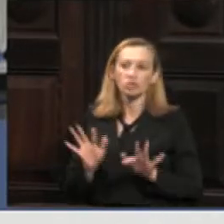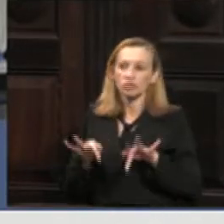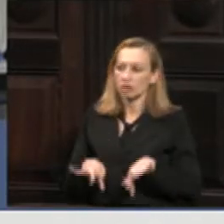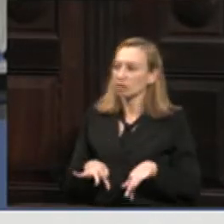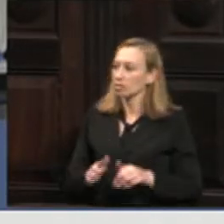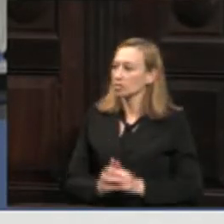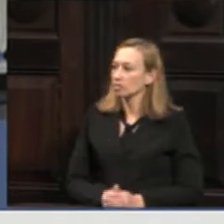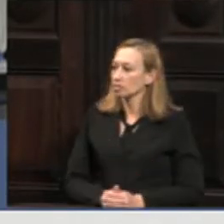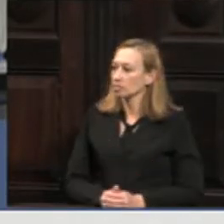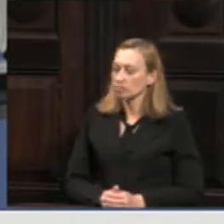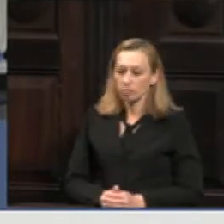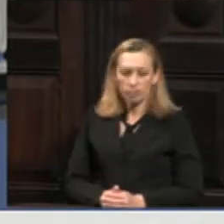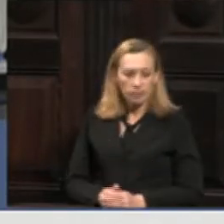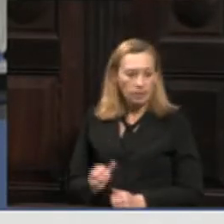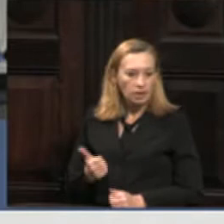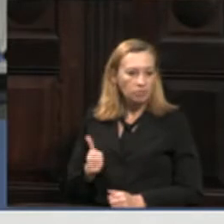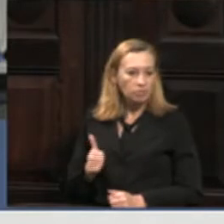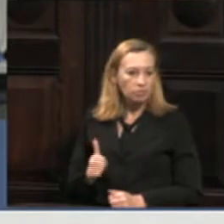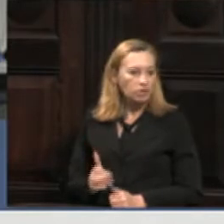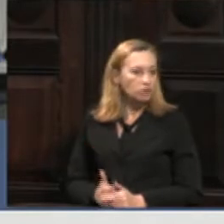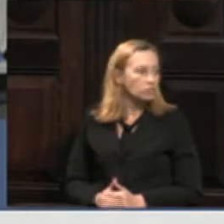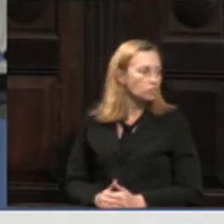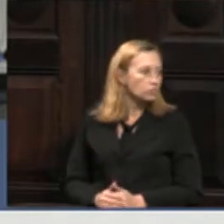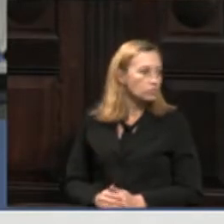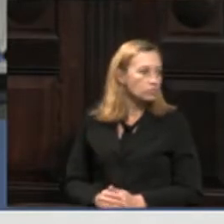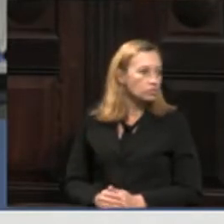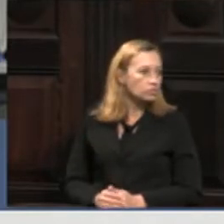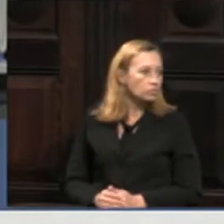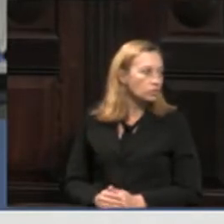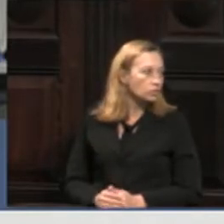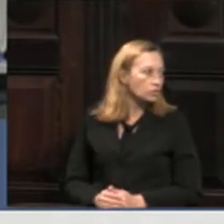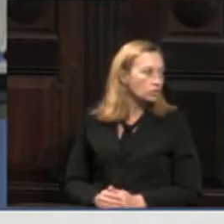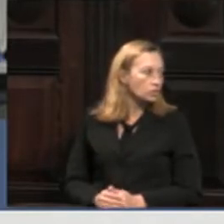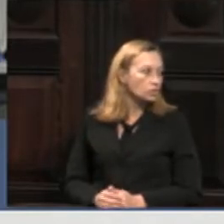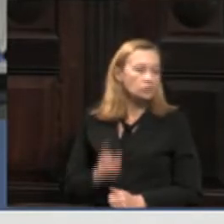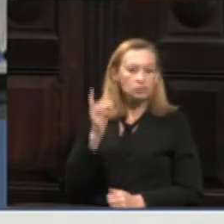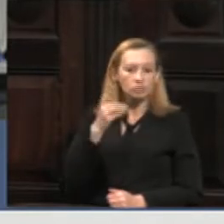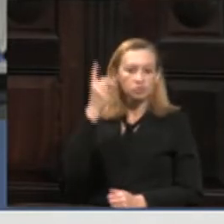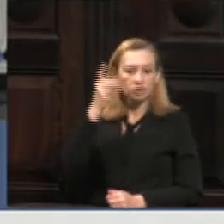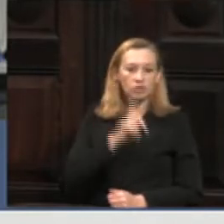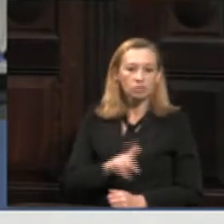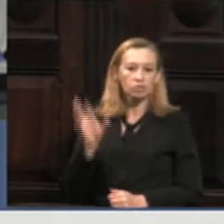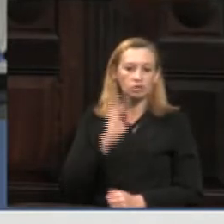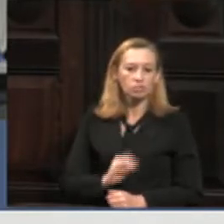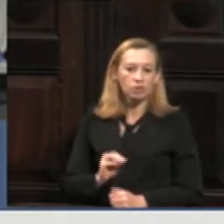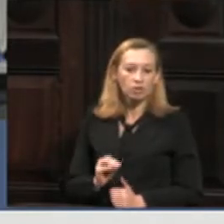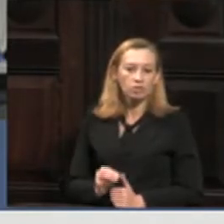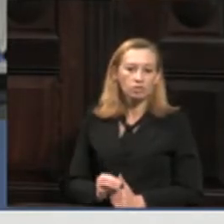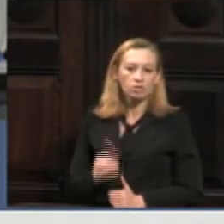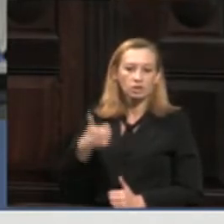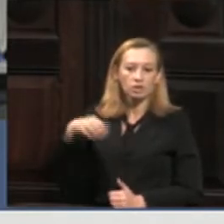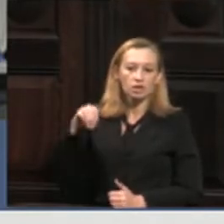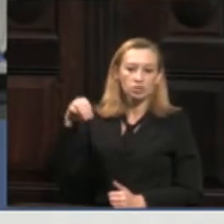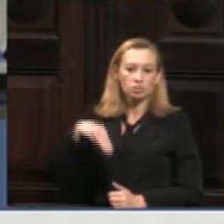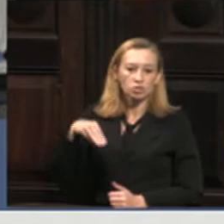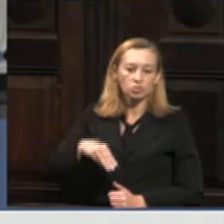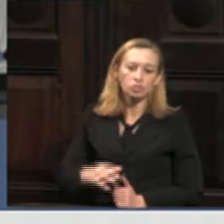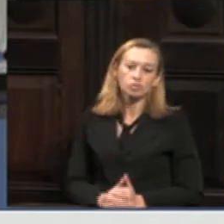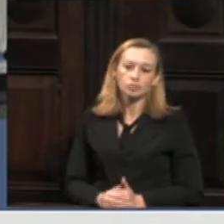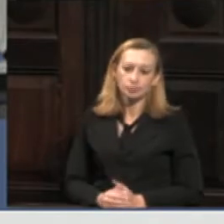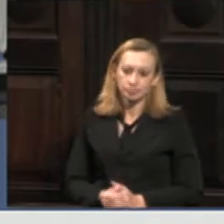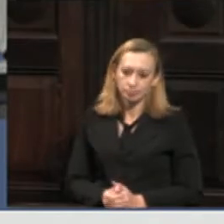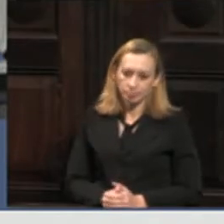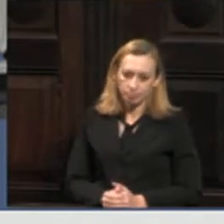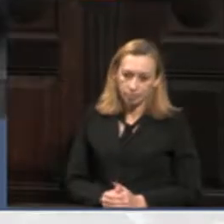final. Primeiro orador inscrito, deputado Luiz Paulo. Vossa Excelência tem 10 minutos